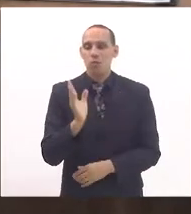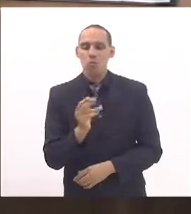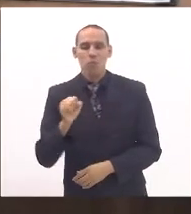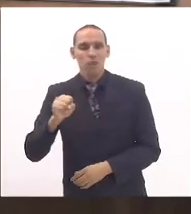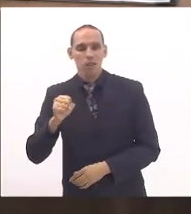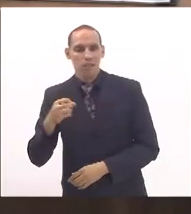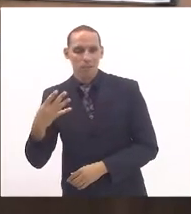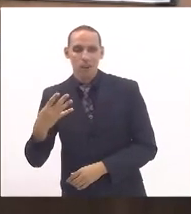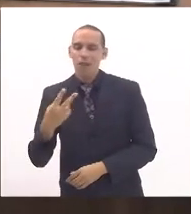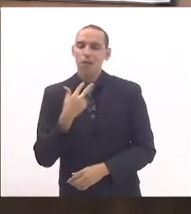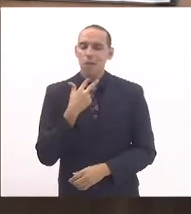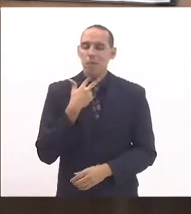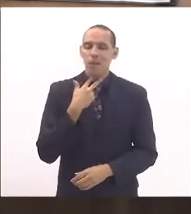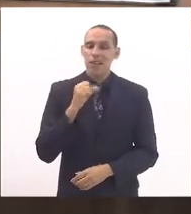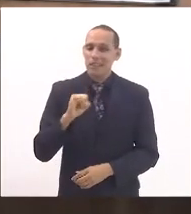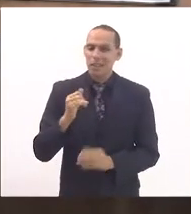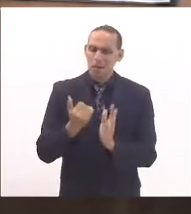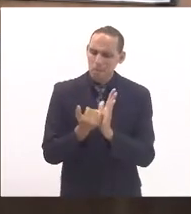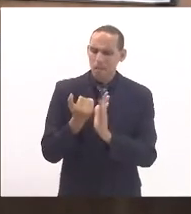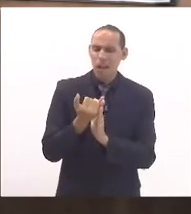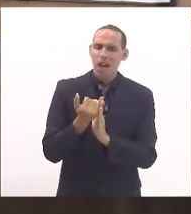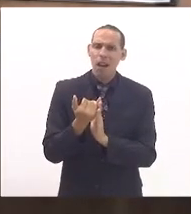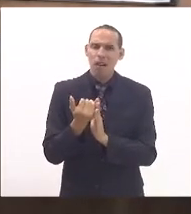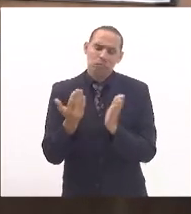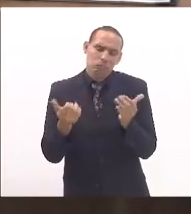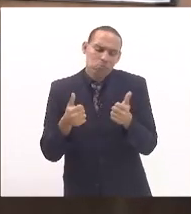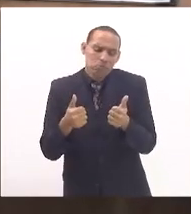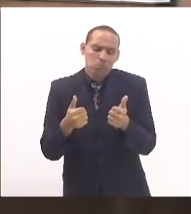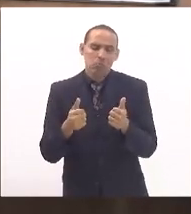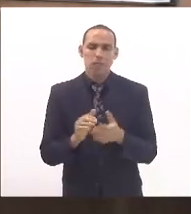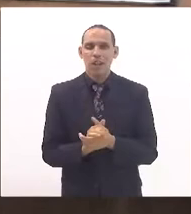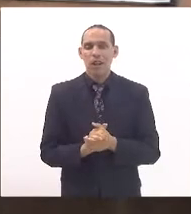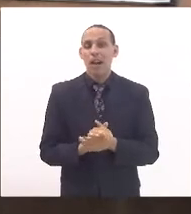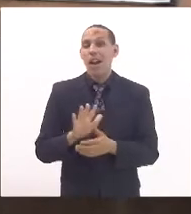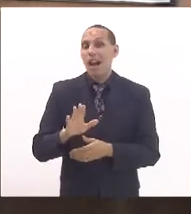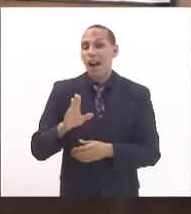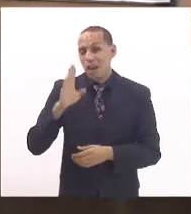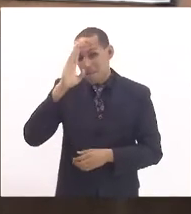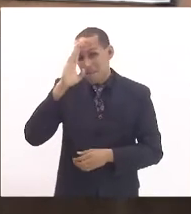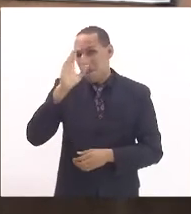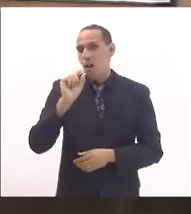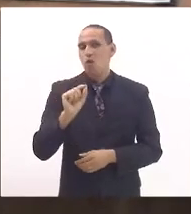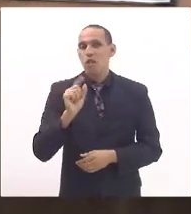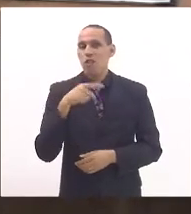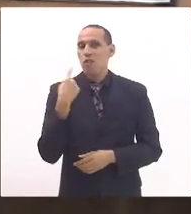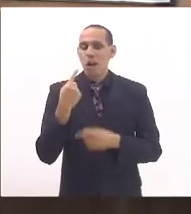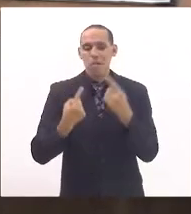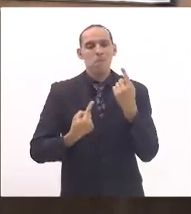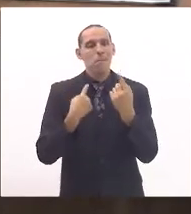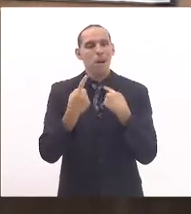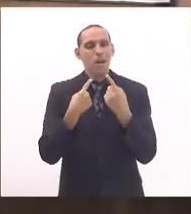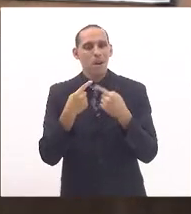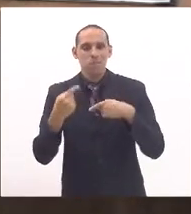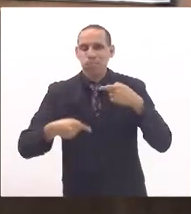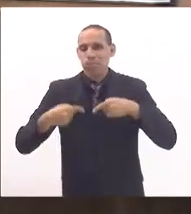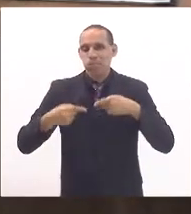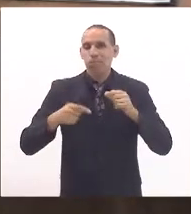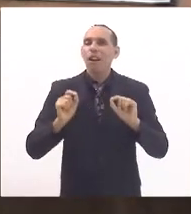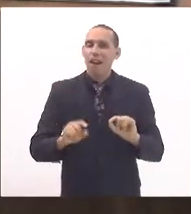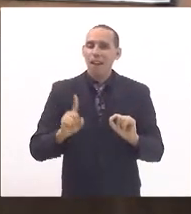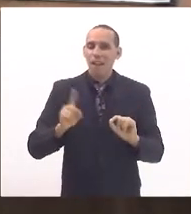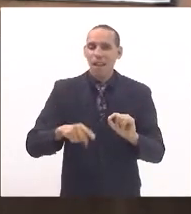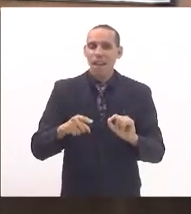Se for um pouquinho maior, estaria coberto. A grande questão que a gente discutiu, e é o âmago do